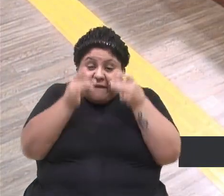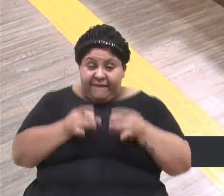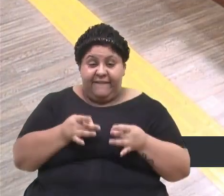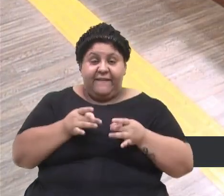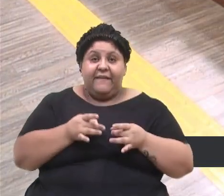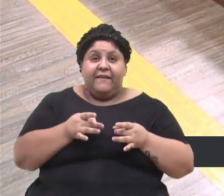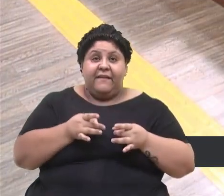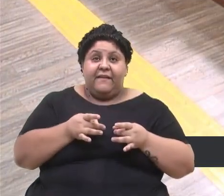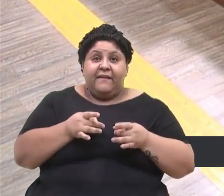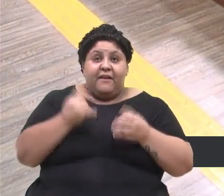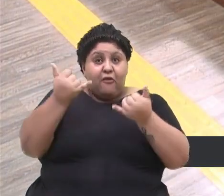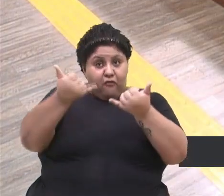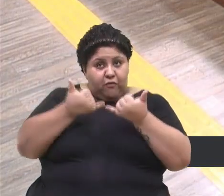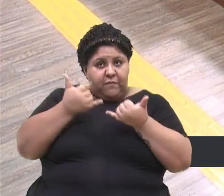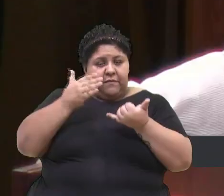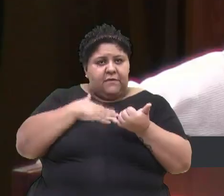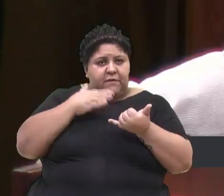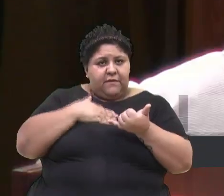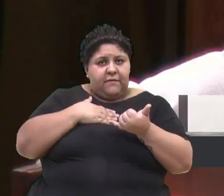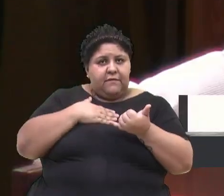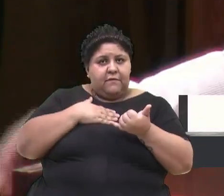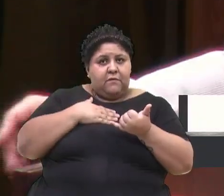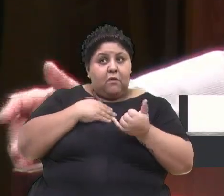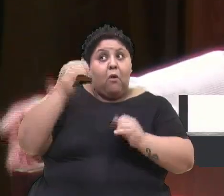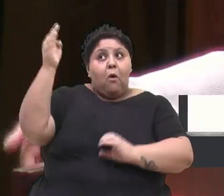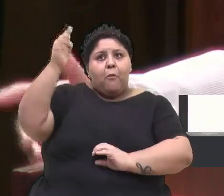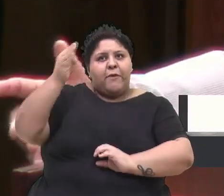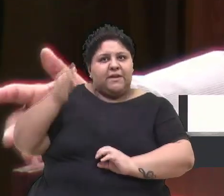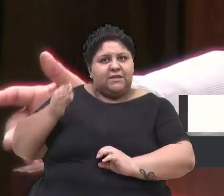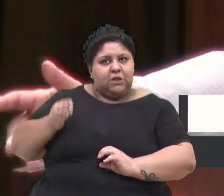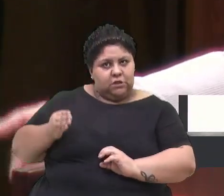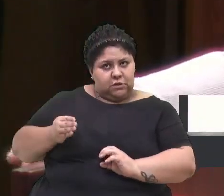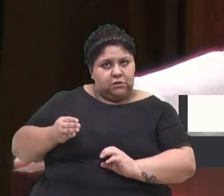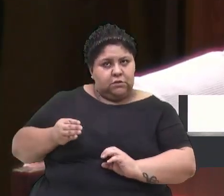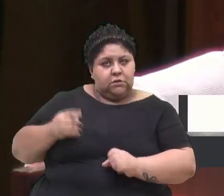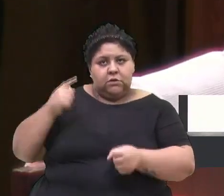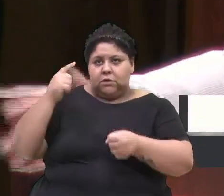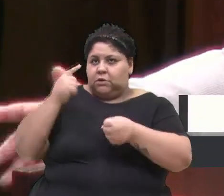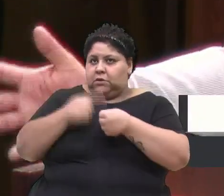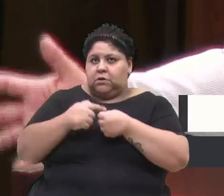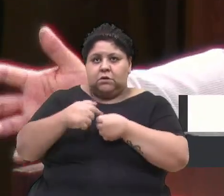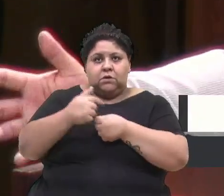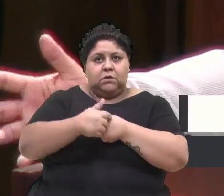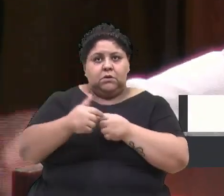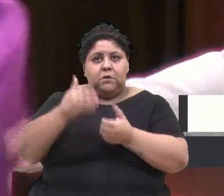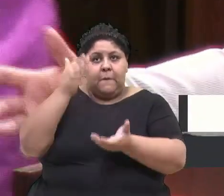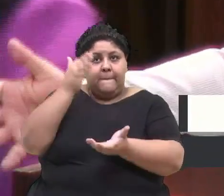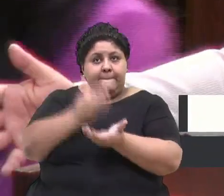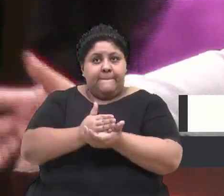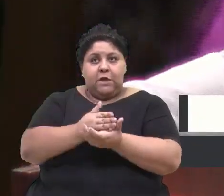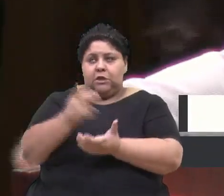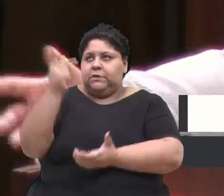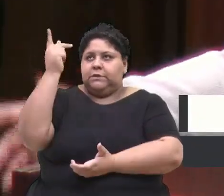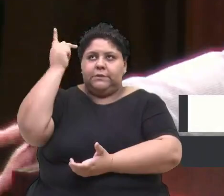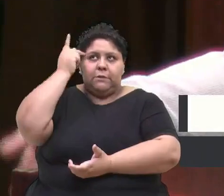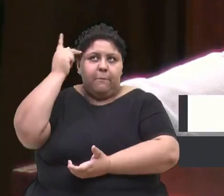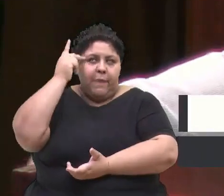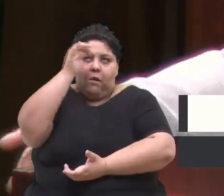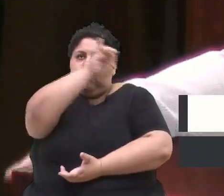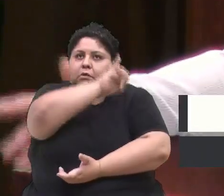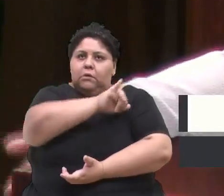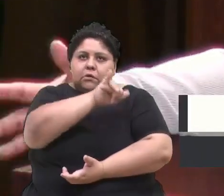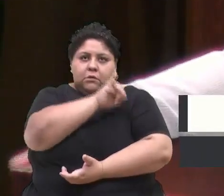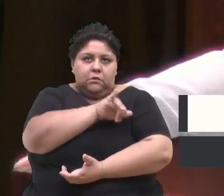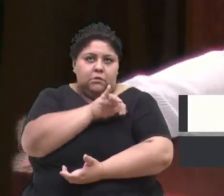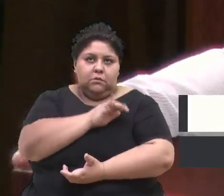segundo a informação que eu tive, a nível de Brasil, então nós estamos falando de cidades de médio e grande porte, São Paulo, Rio de Janeiro, ou seja,